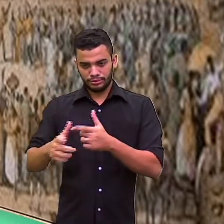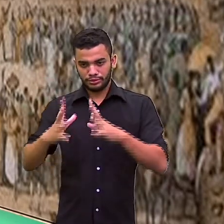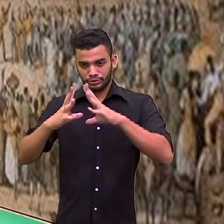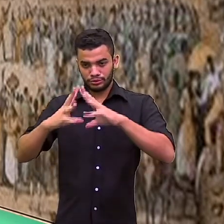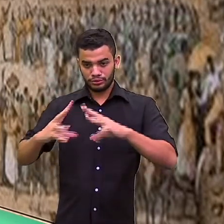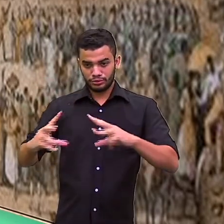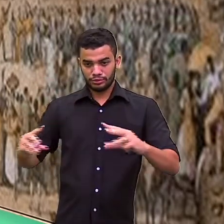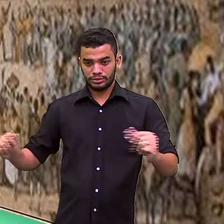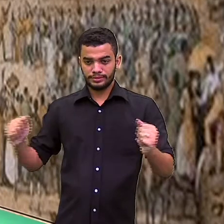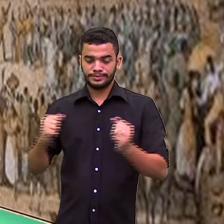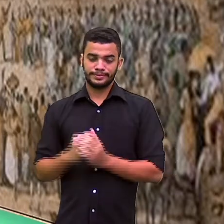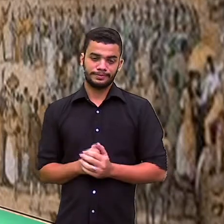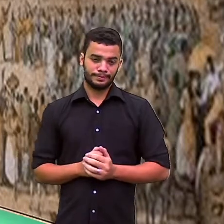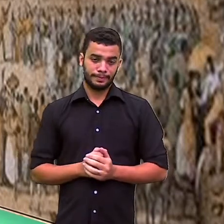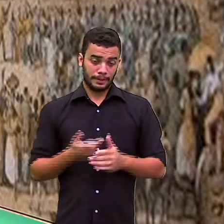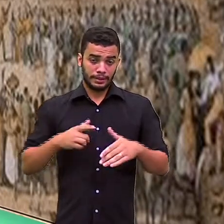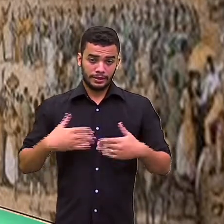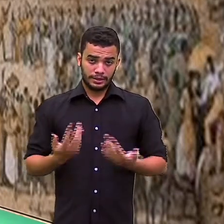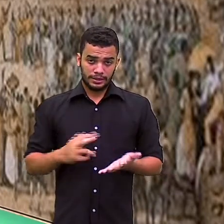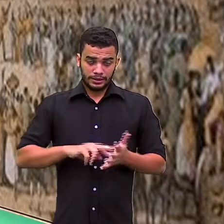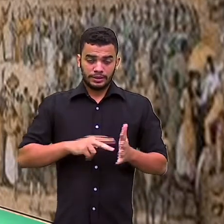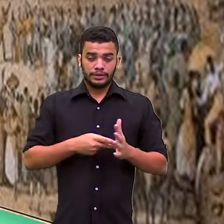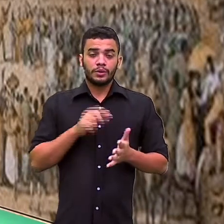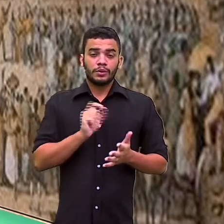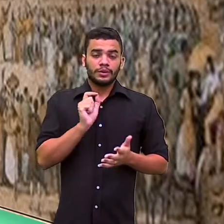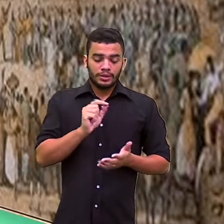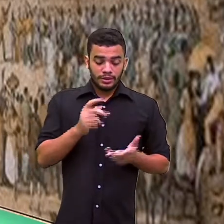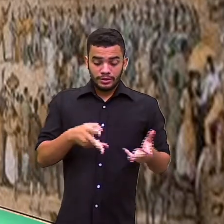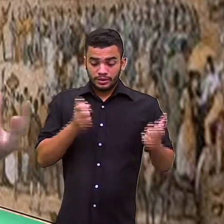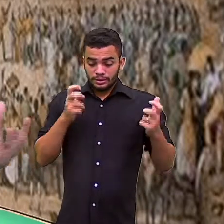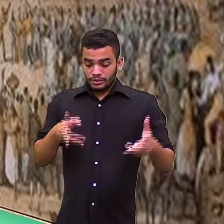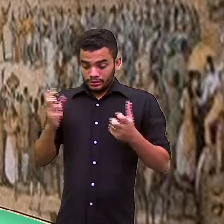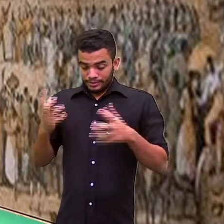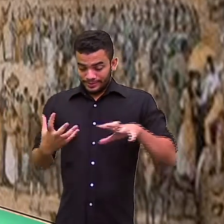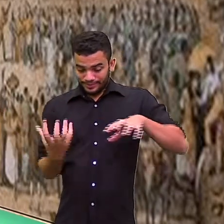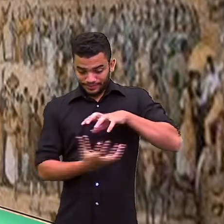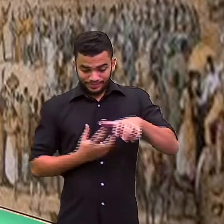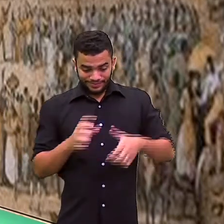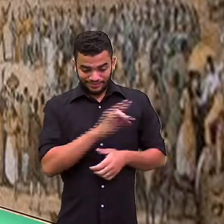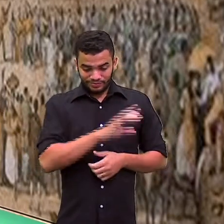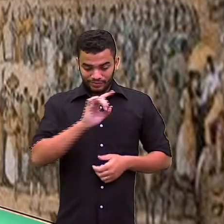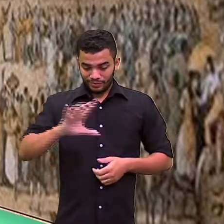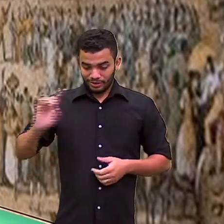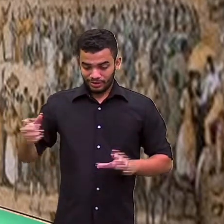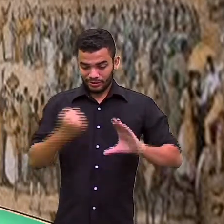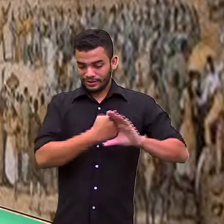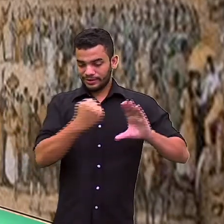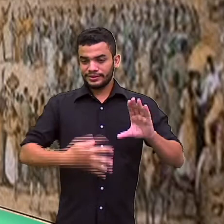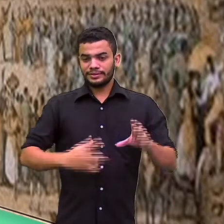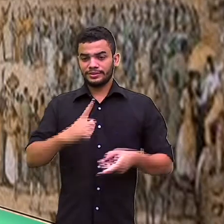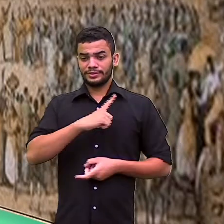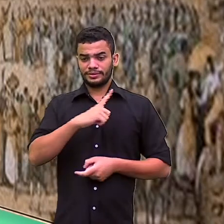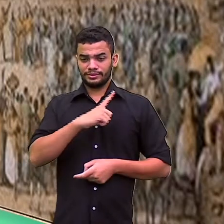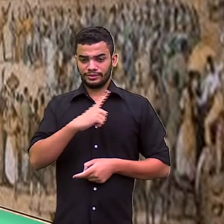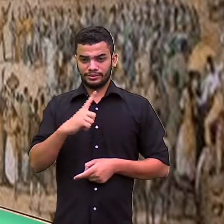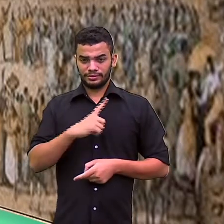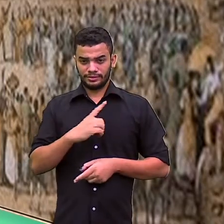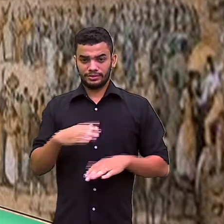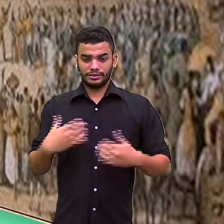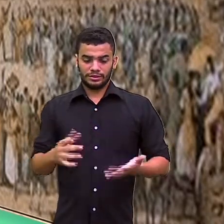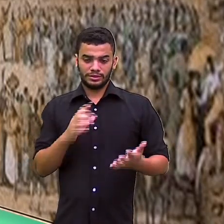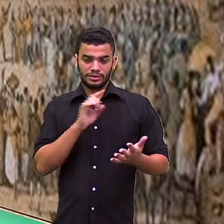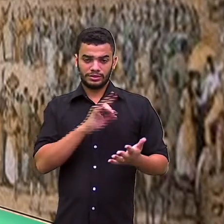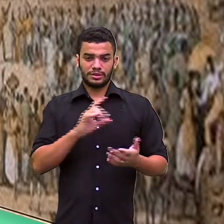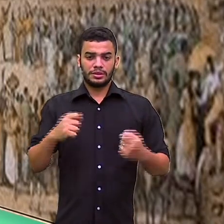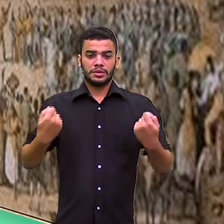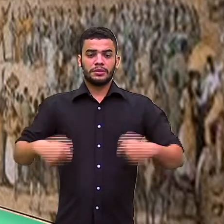local, pois não tinha um governo que colocasse ordem para todos. Então, cada um, dentro das